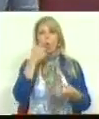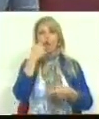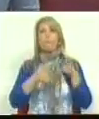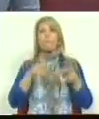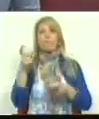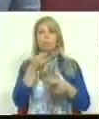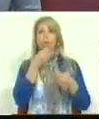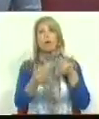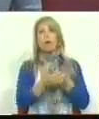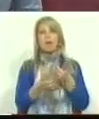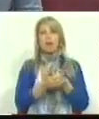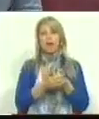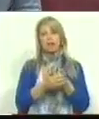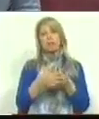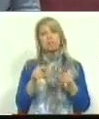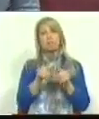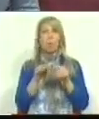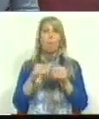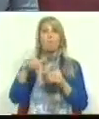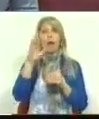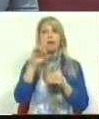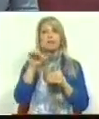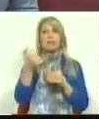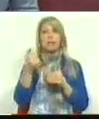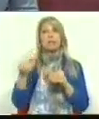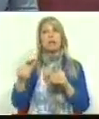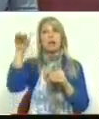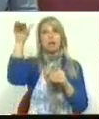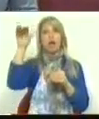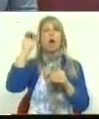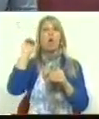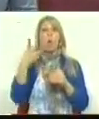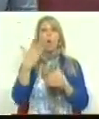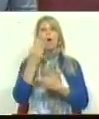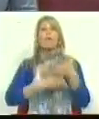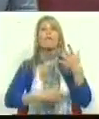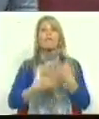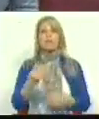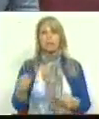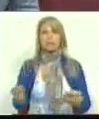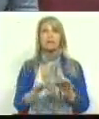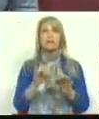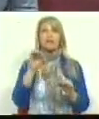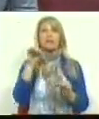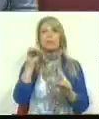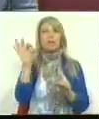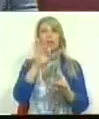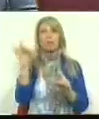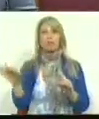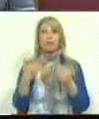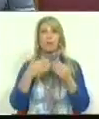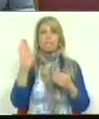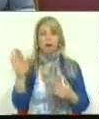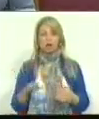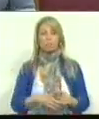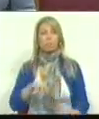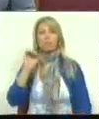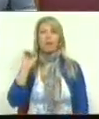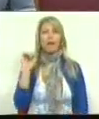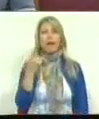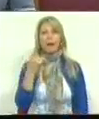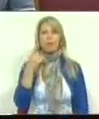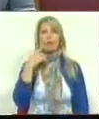superior a 65 anos ou grau de deficiência superior a 60%. Muito rapidamente passarei em revista os